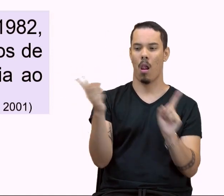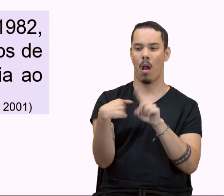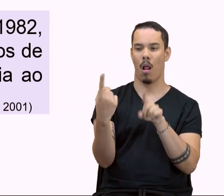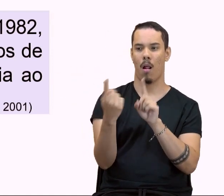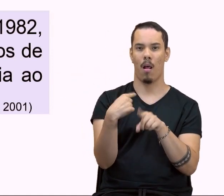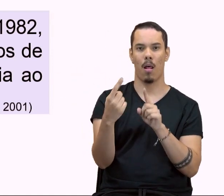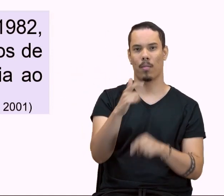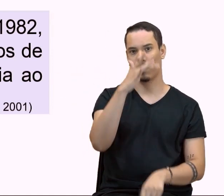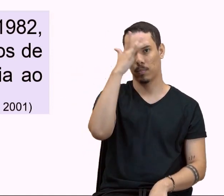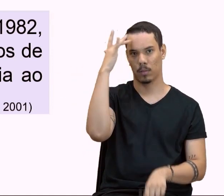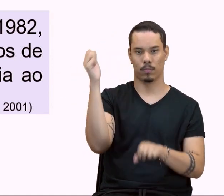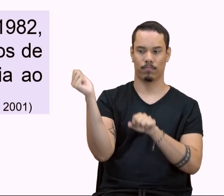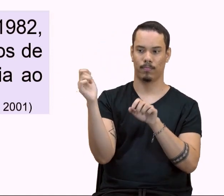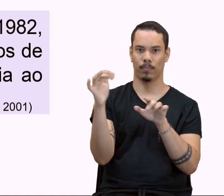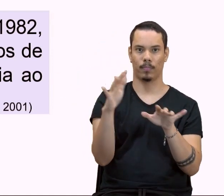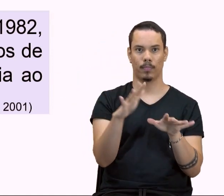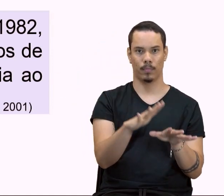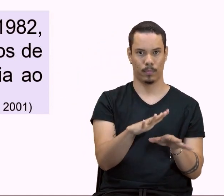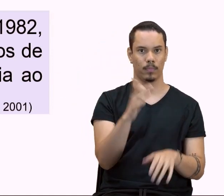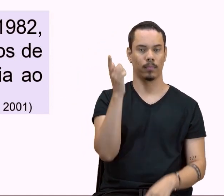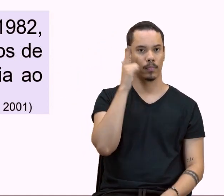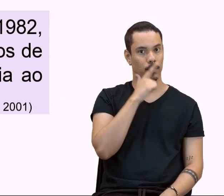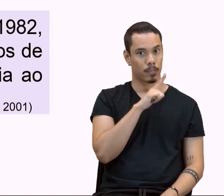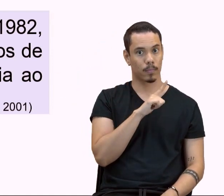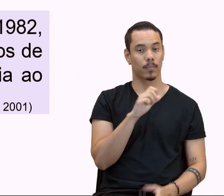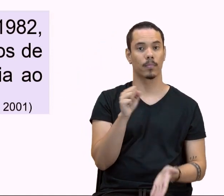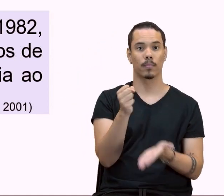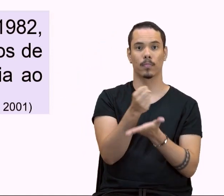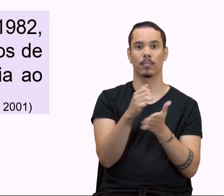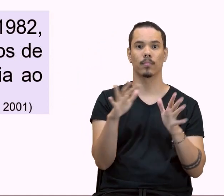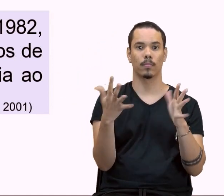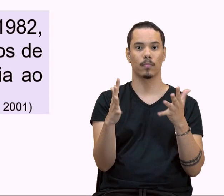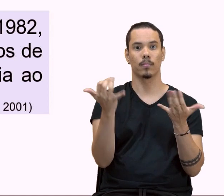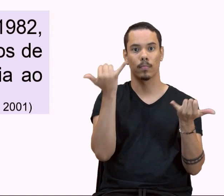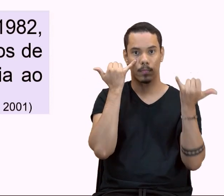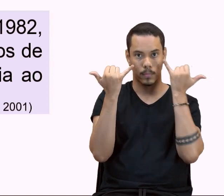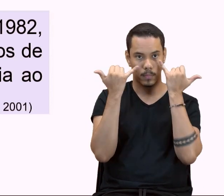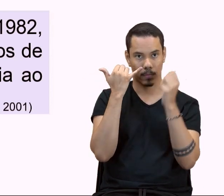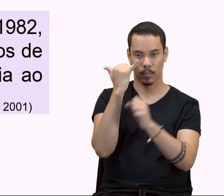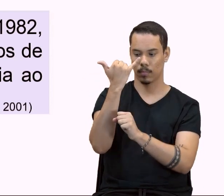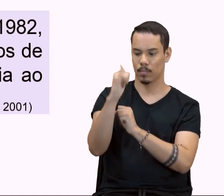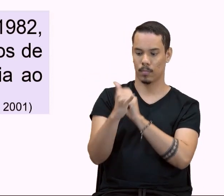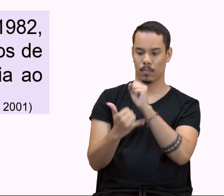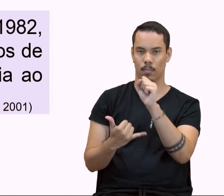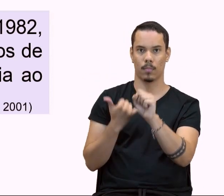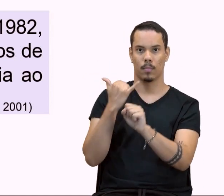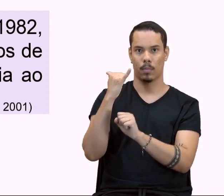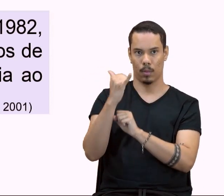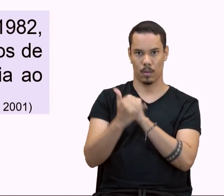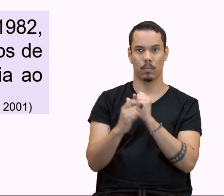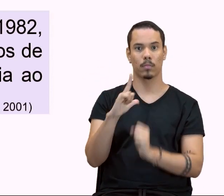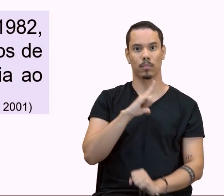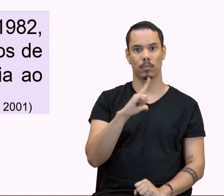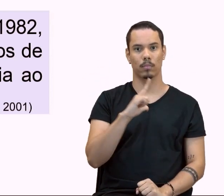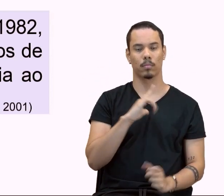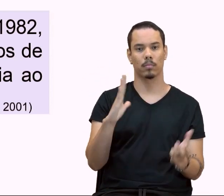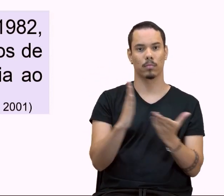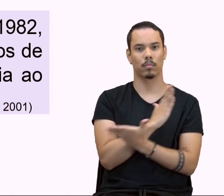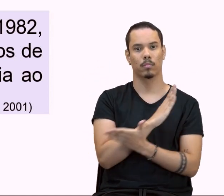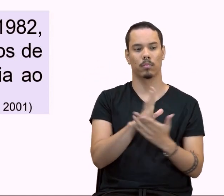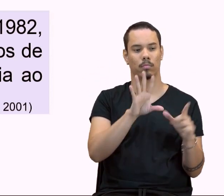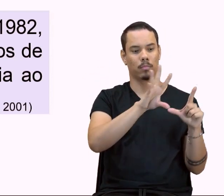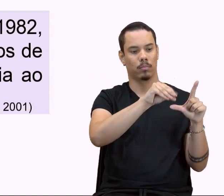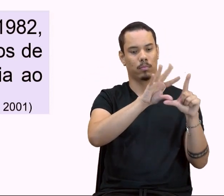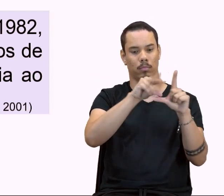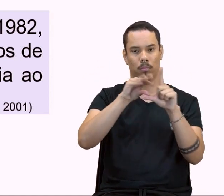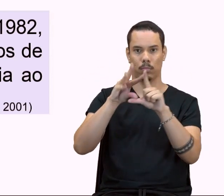em 1968. Baseado em imagem de satélite, a partir de 1982, foi estimado